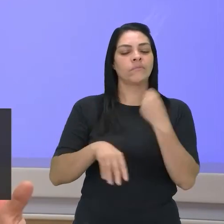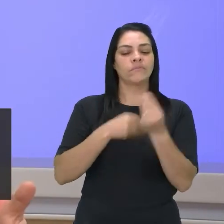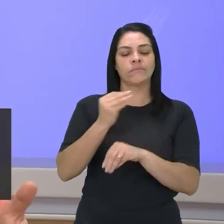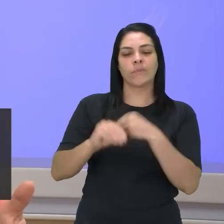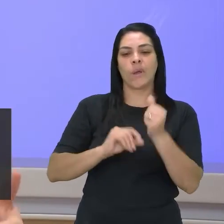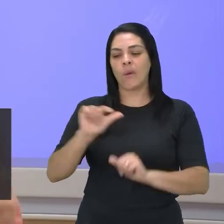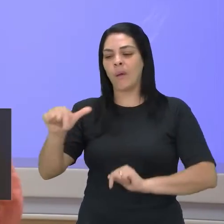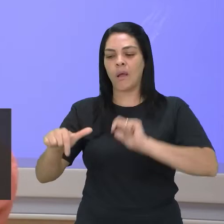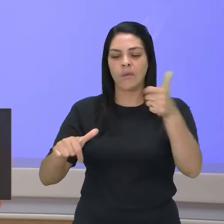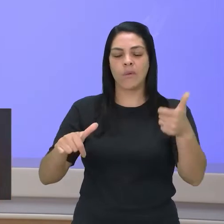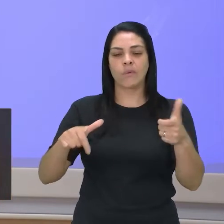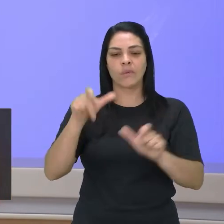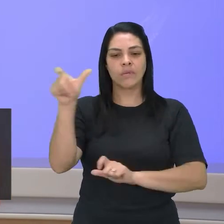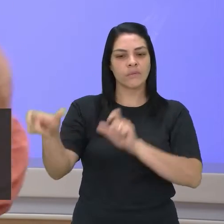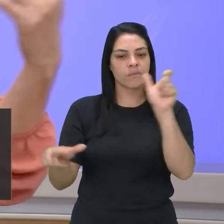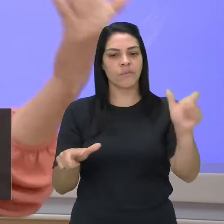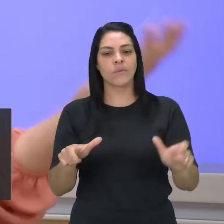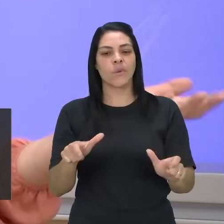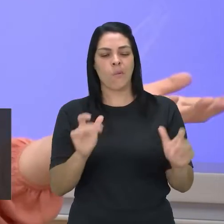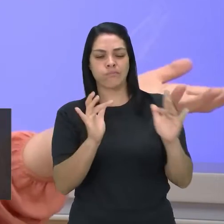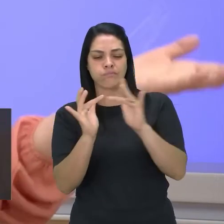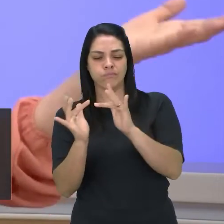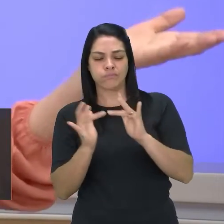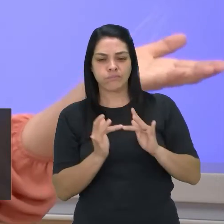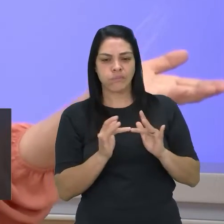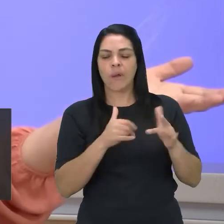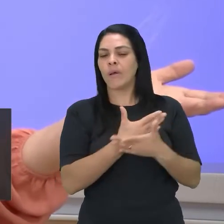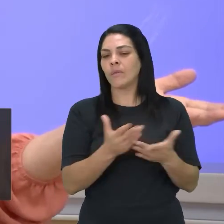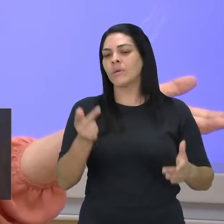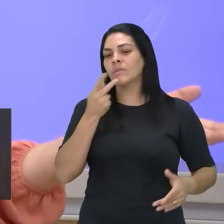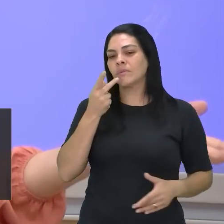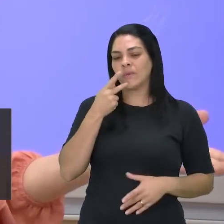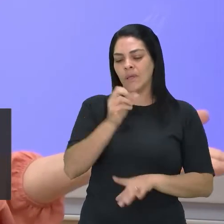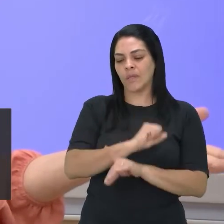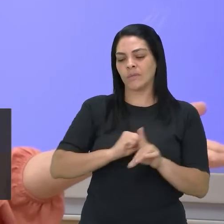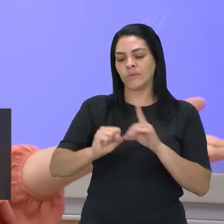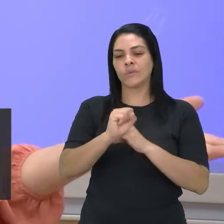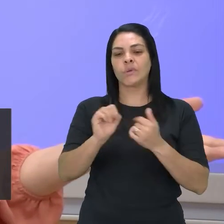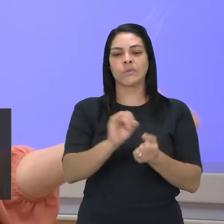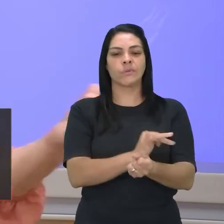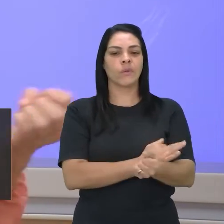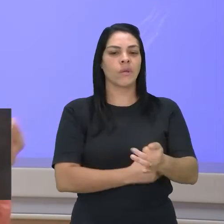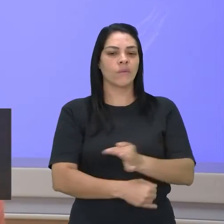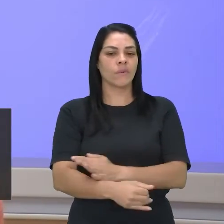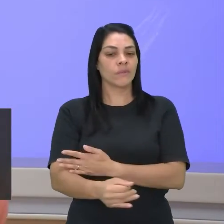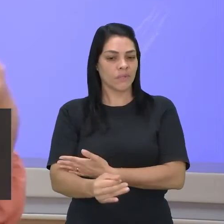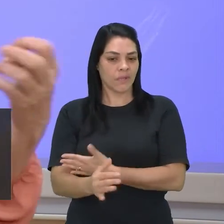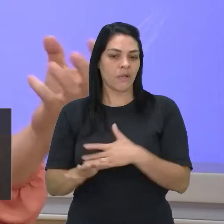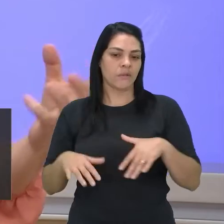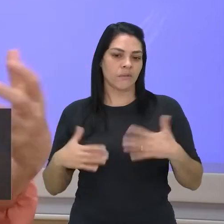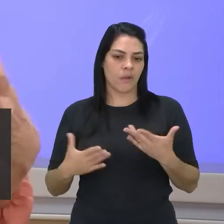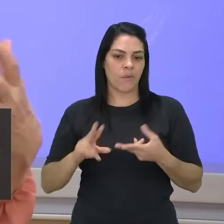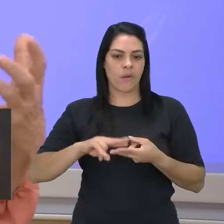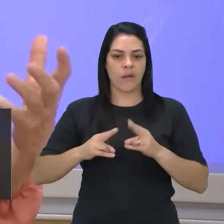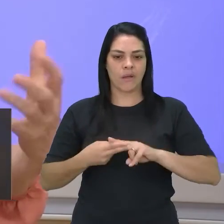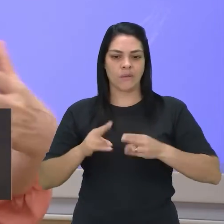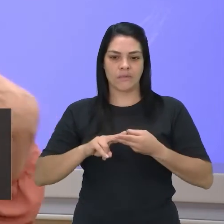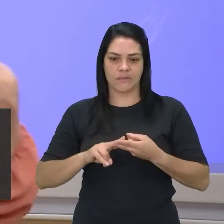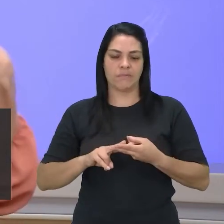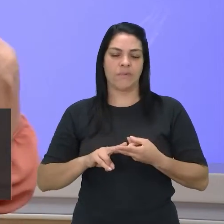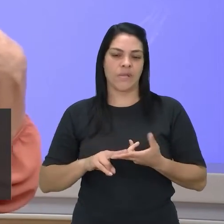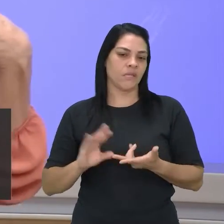o outro, e aí a gente fala do socioemocional, que as habilidades ali que